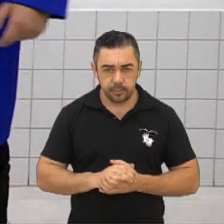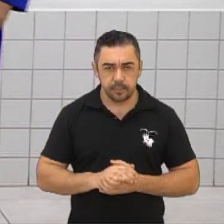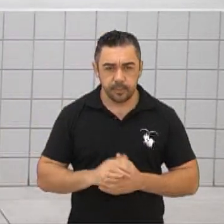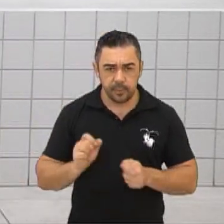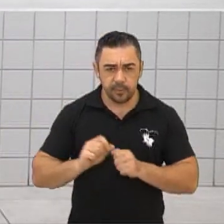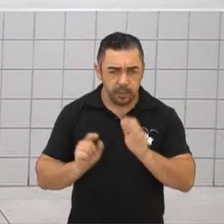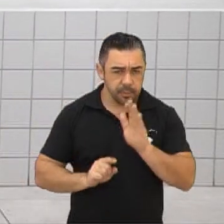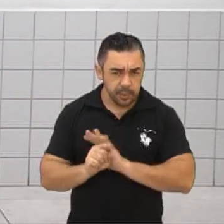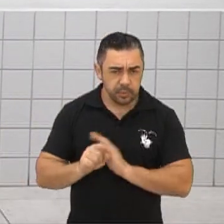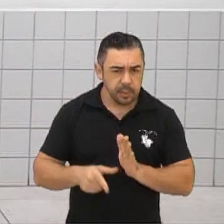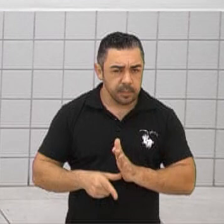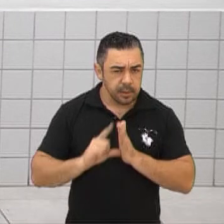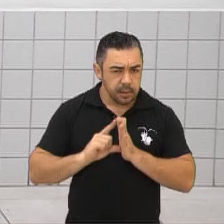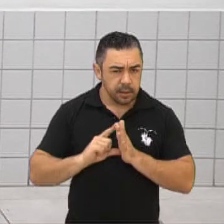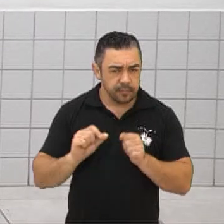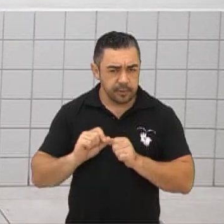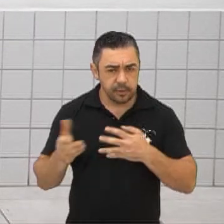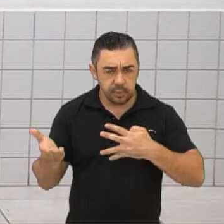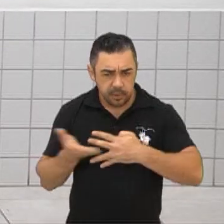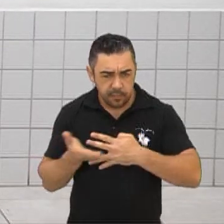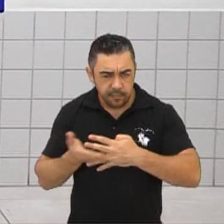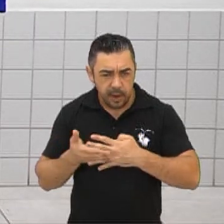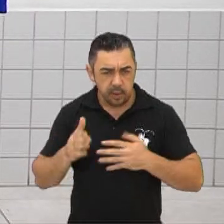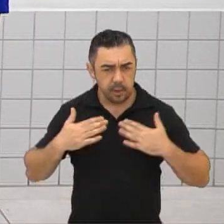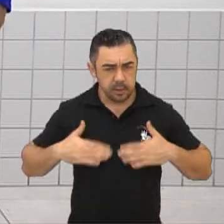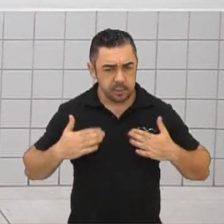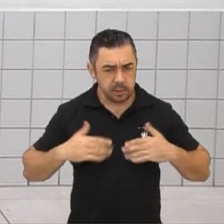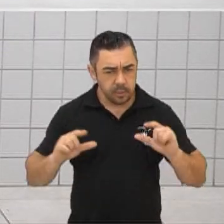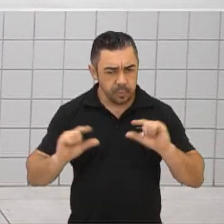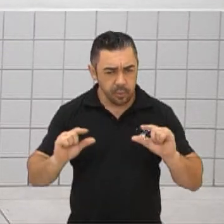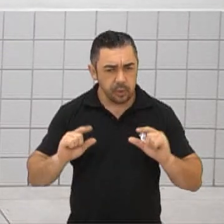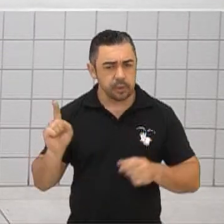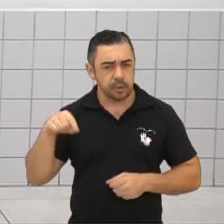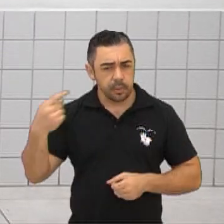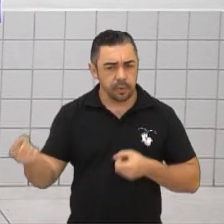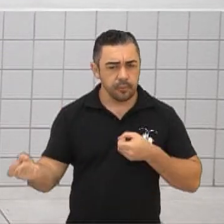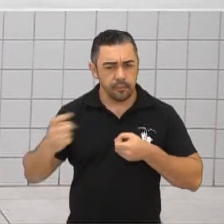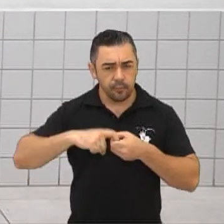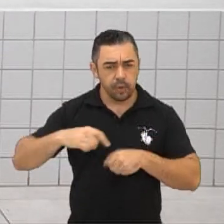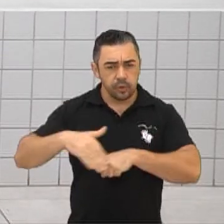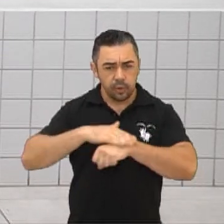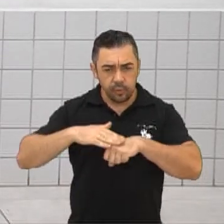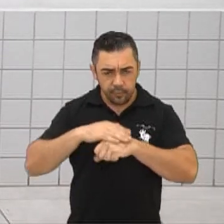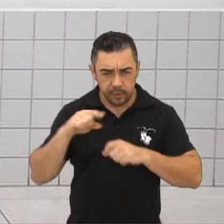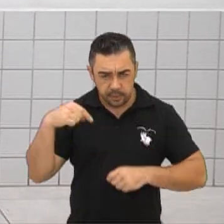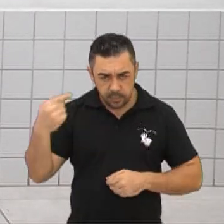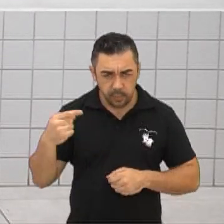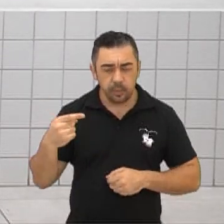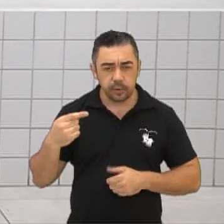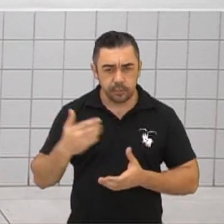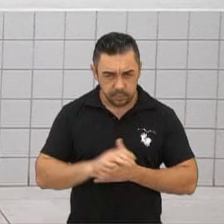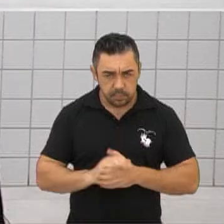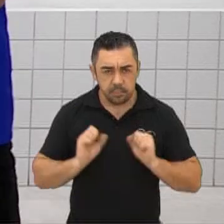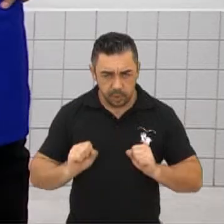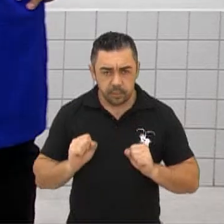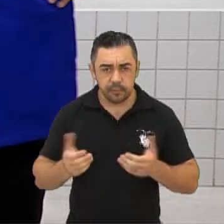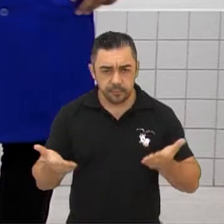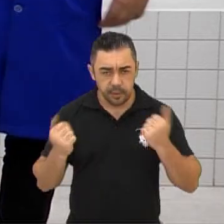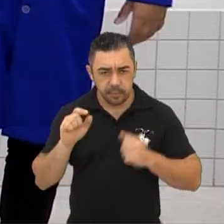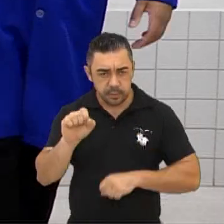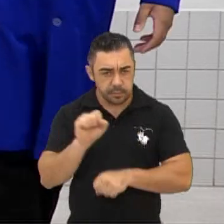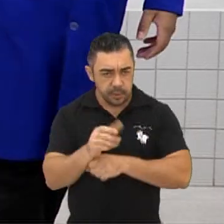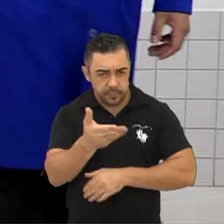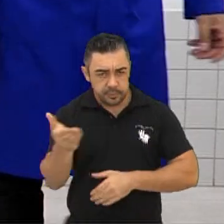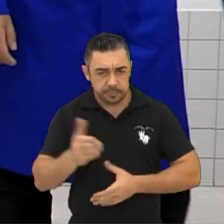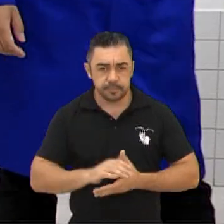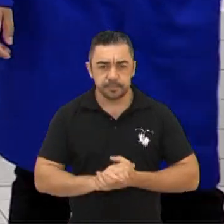fazer o quiz, mas antes do quiz, vamos fazer um intervalinho? Vamos descansar um pouquinho? A gente já volta e a gente já conversa com o quiz. Pode ser, professor Adriano? Pode ser. Então, fechou. Vamos lá. Até daqui a pouco,